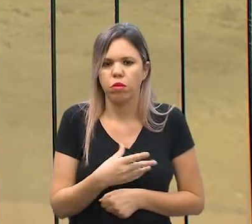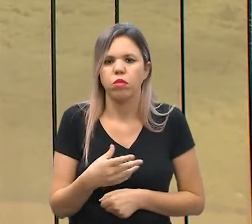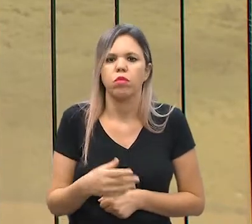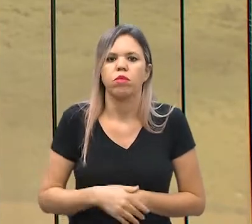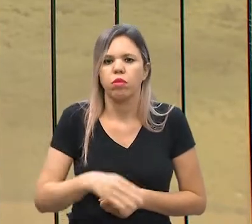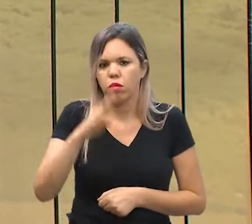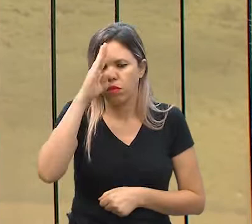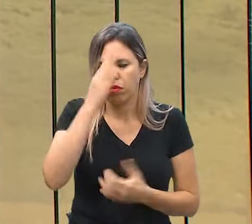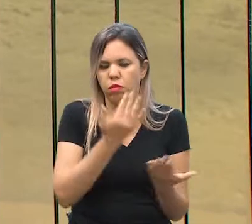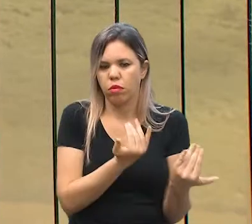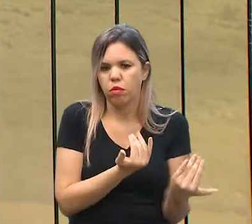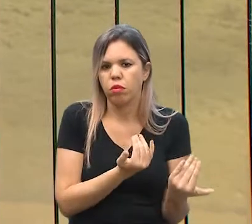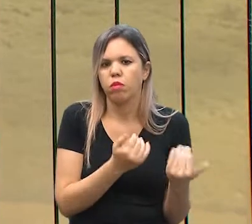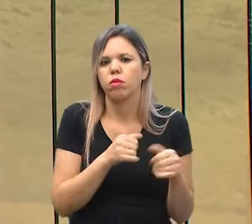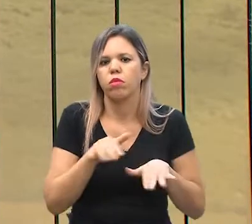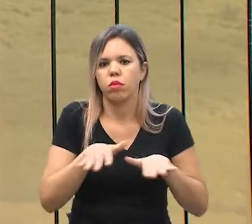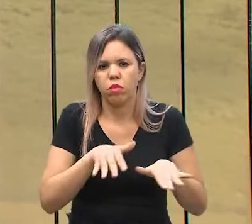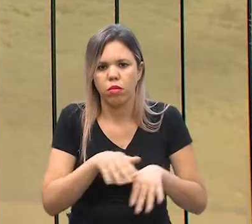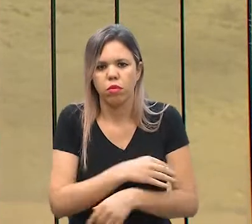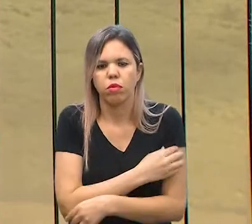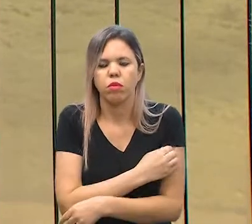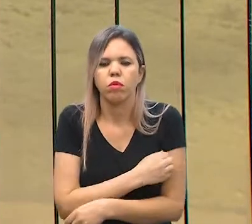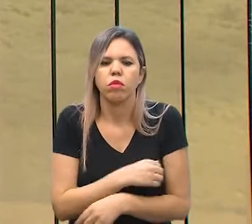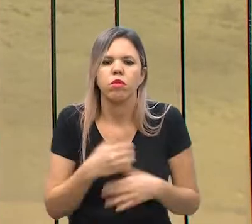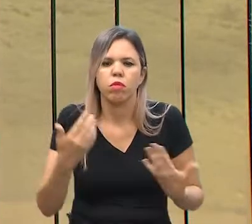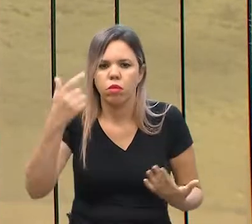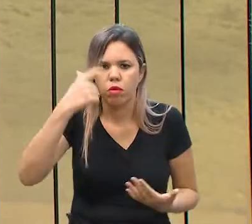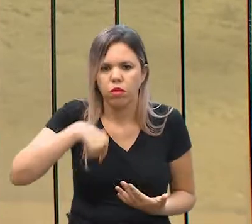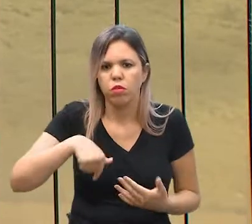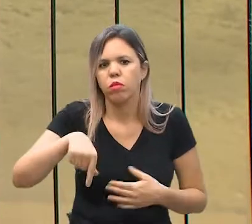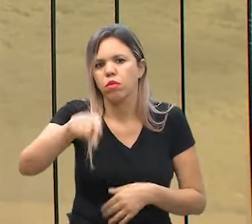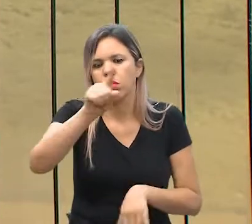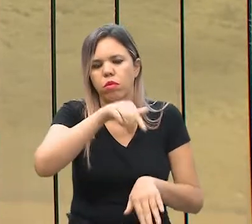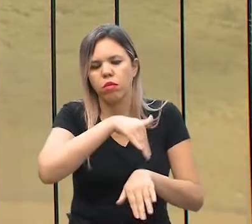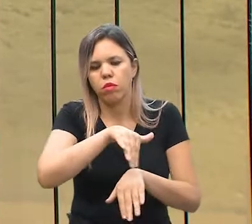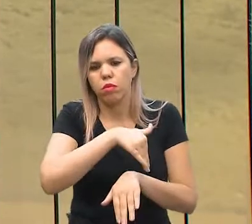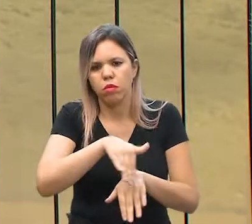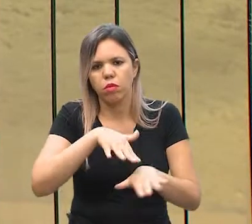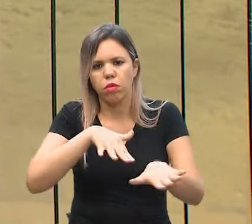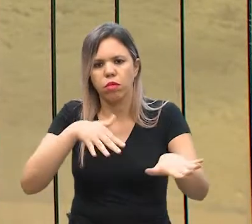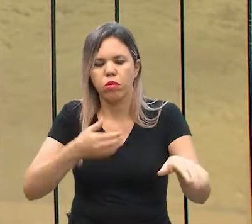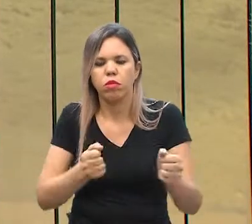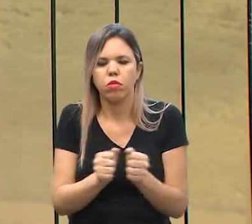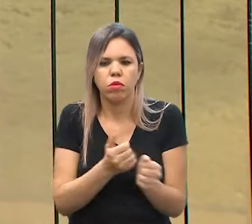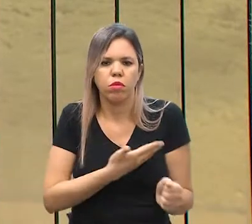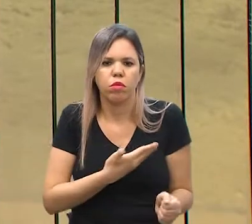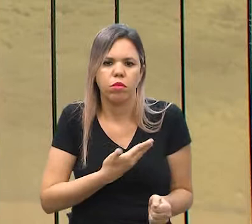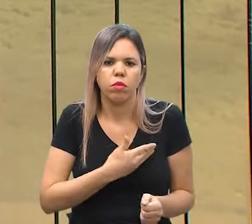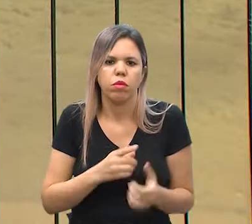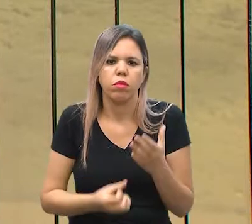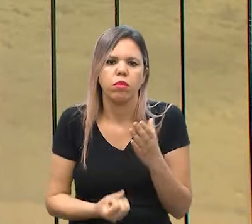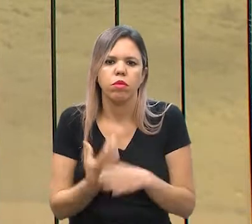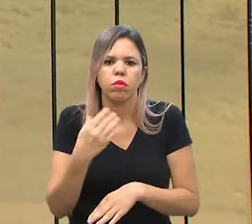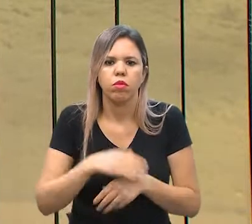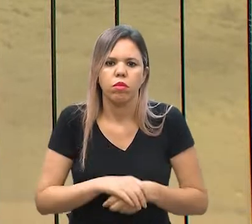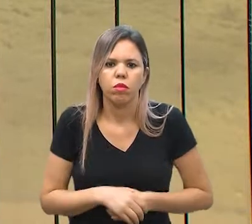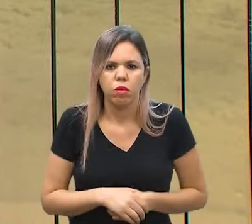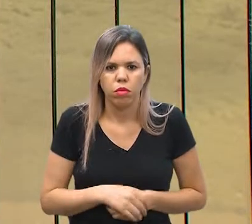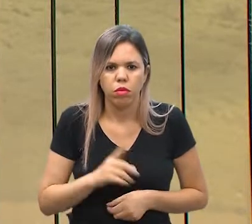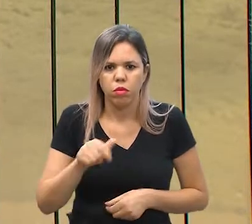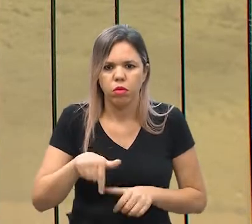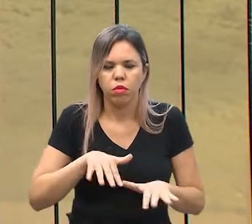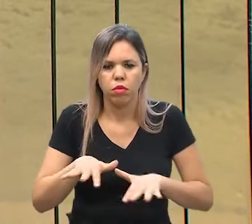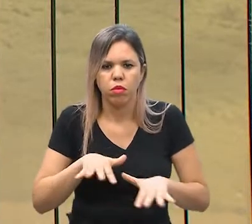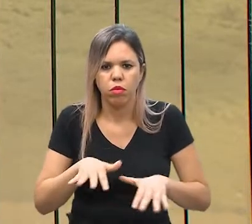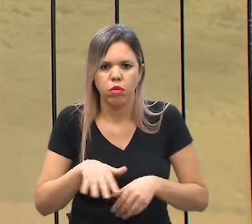momento protagonizado pela juventude, que foi quando eu fui para a rua, né, com os meus amigos, e aí teve esse ressurgimento. Mas ele é